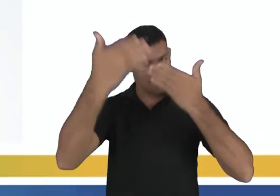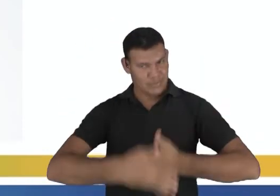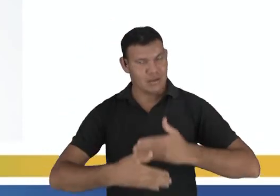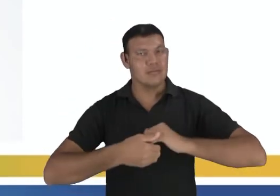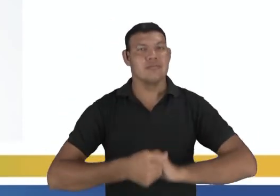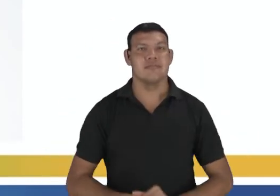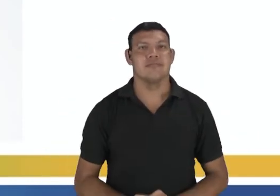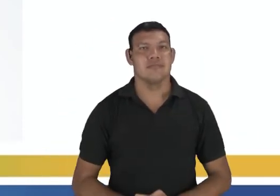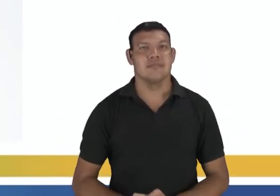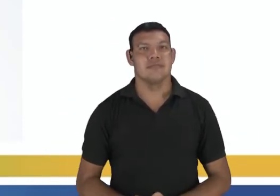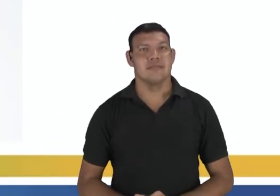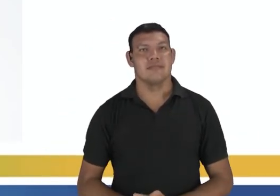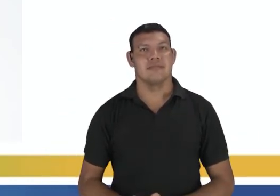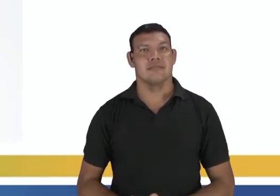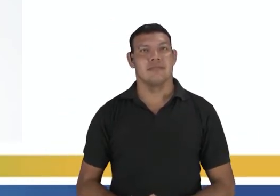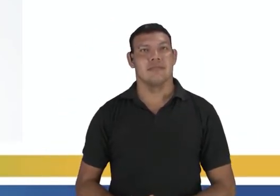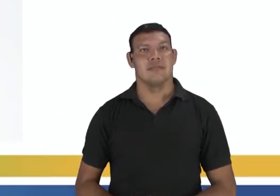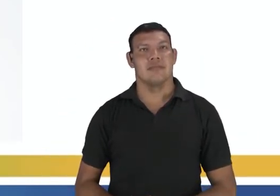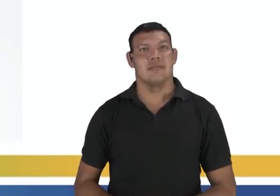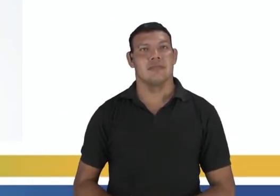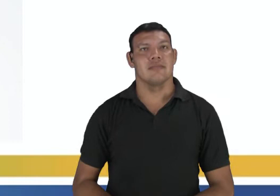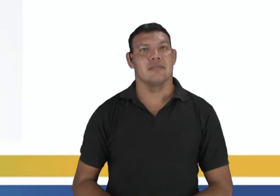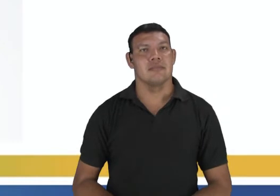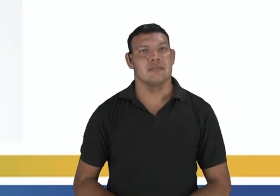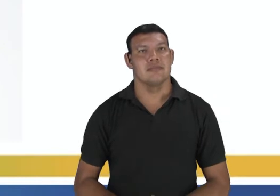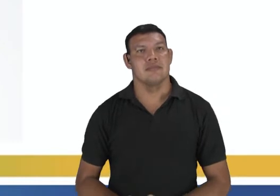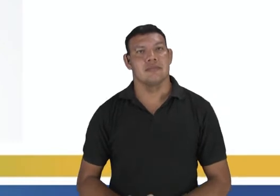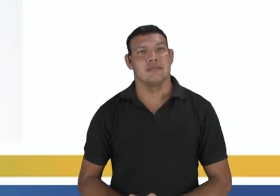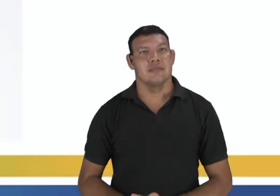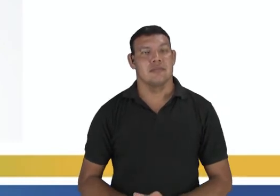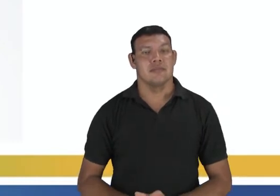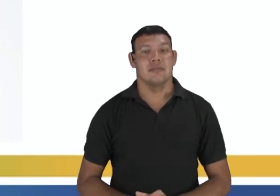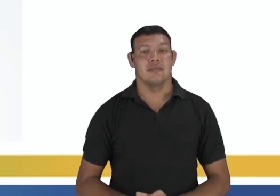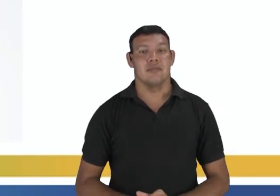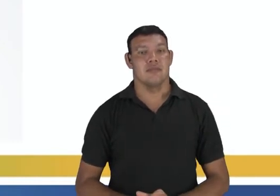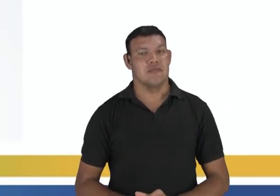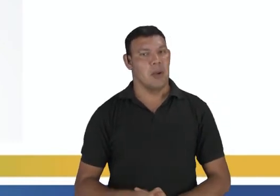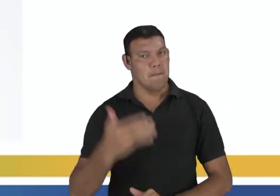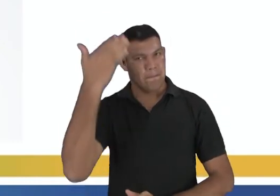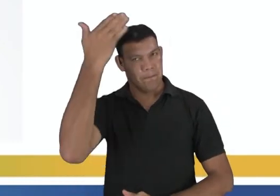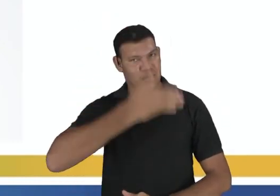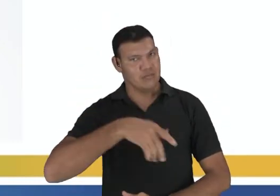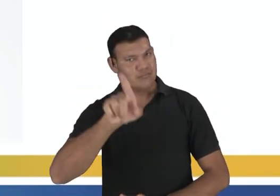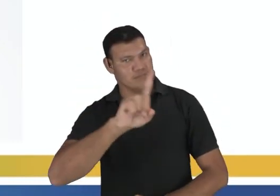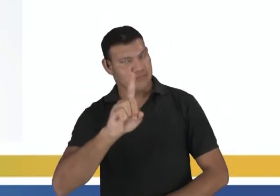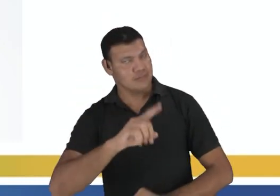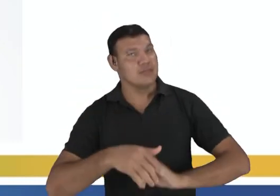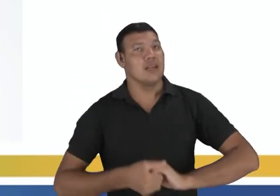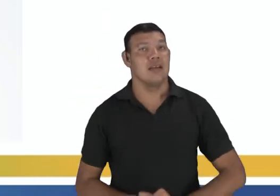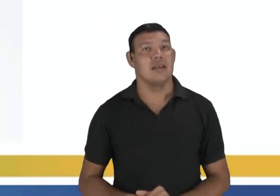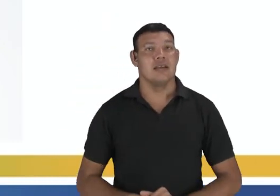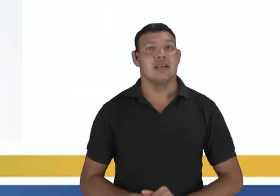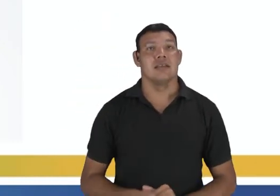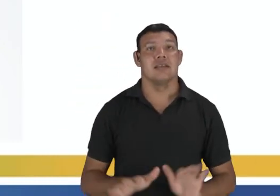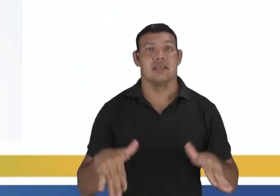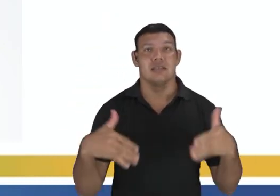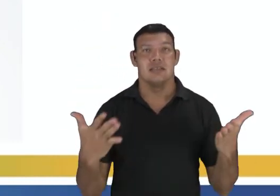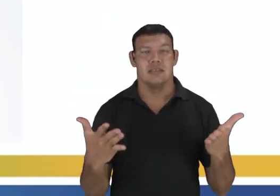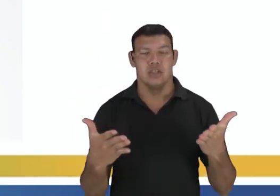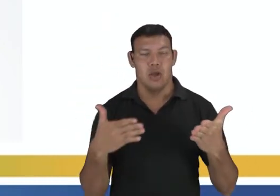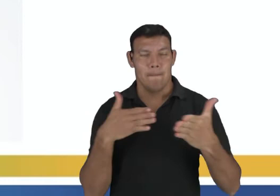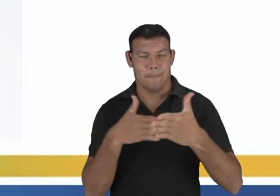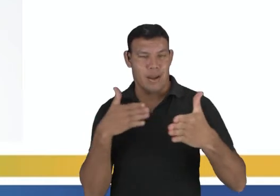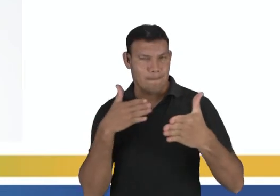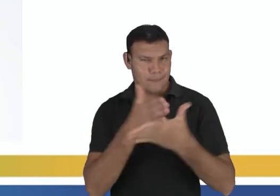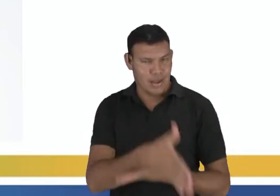teoria de Copérnico, no sistema heliocêntrico, mas até então não tinham conseguido comprovar. Aí vem Galileu Galilei e faz essa